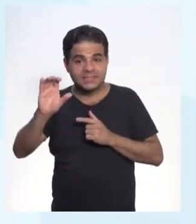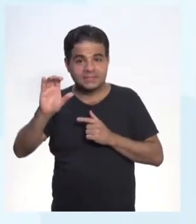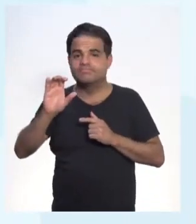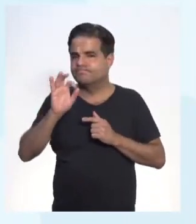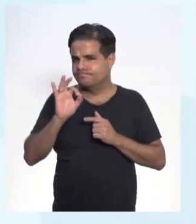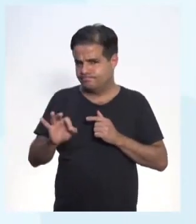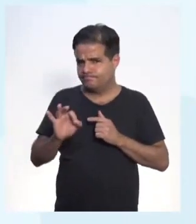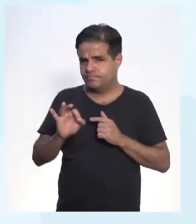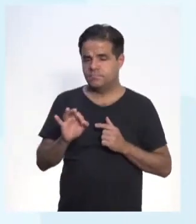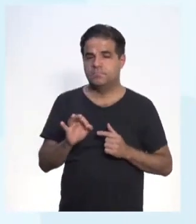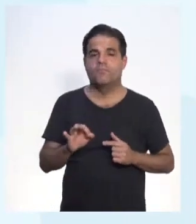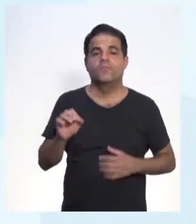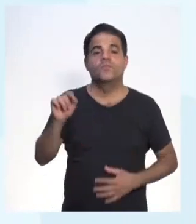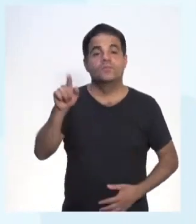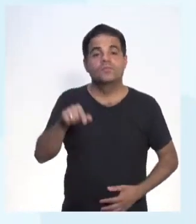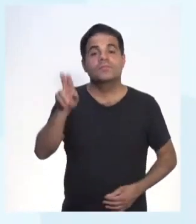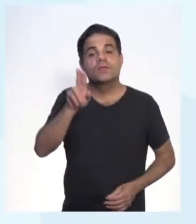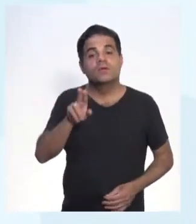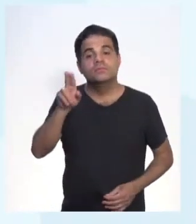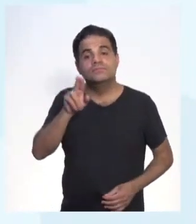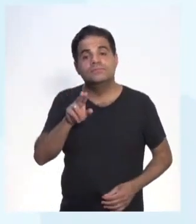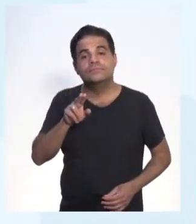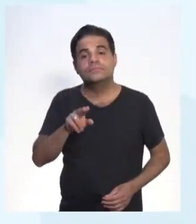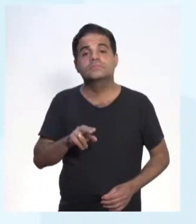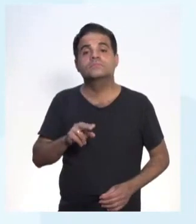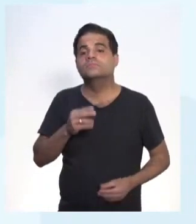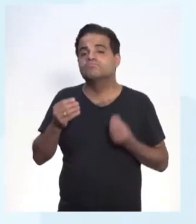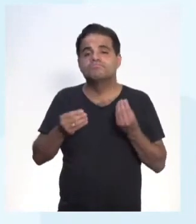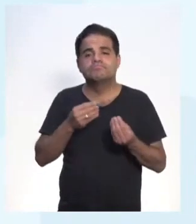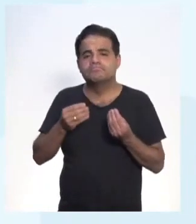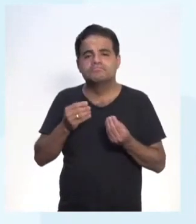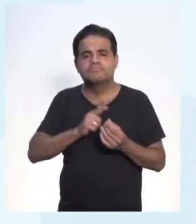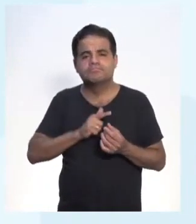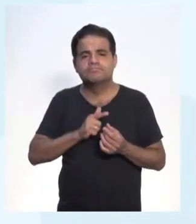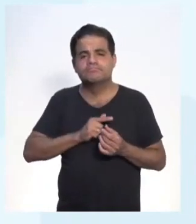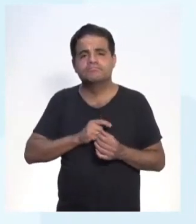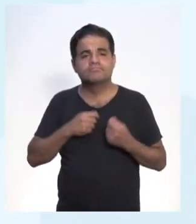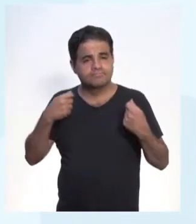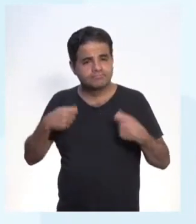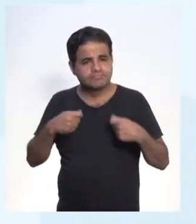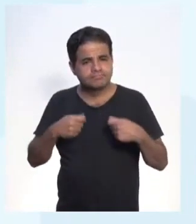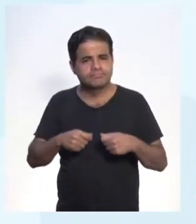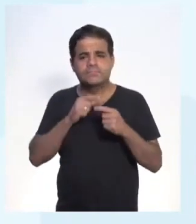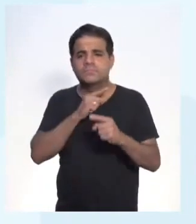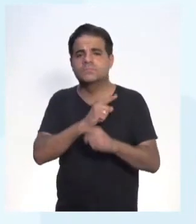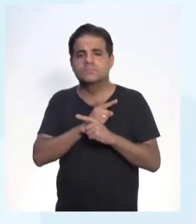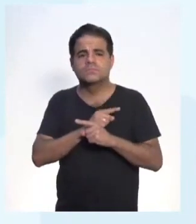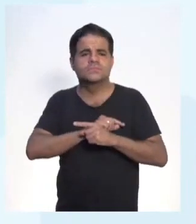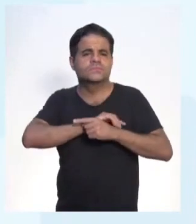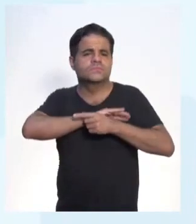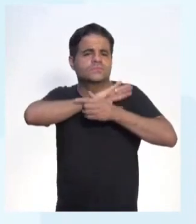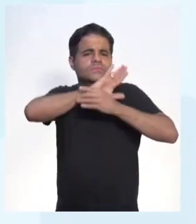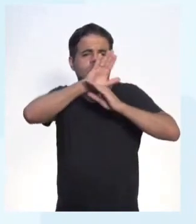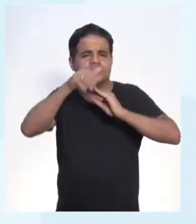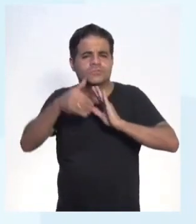C. Ele é utilizado como quando temos que encontrar todas